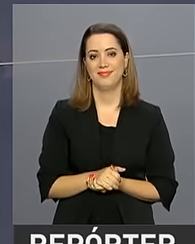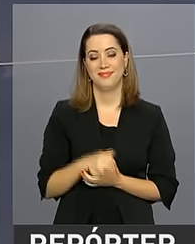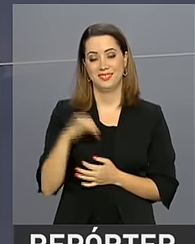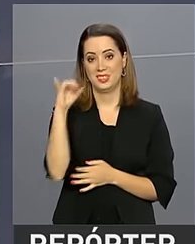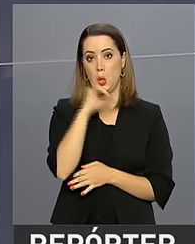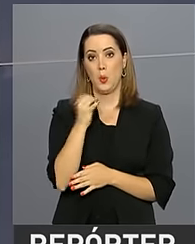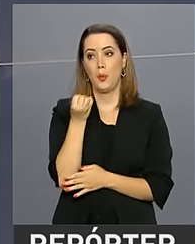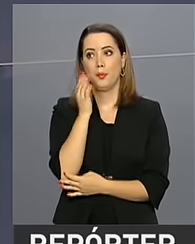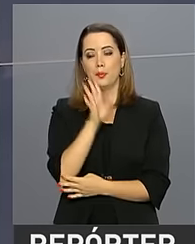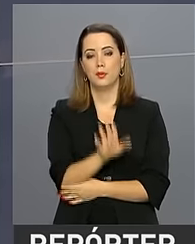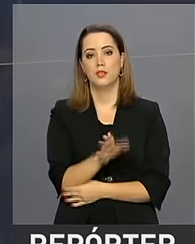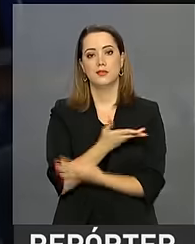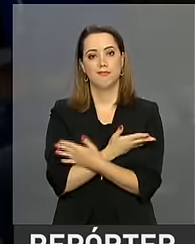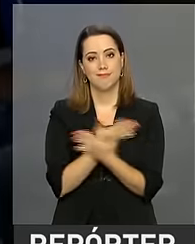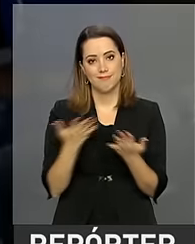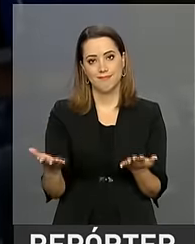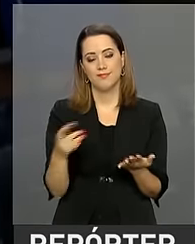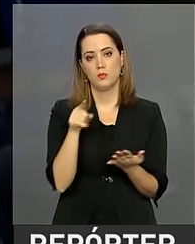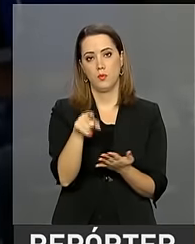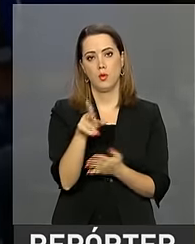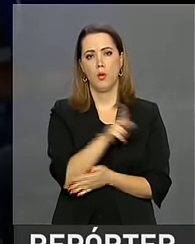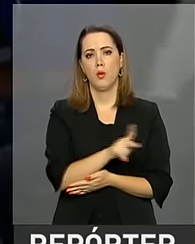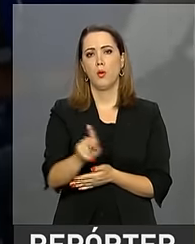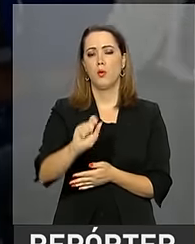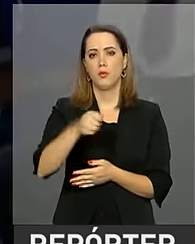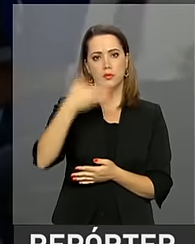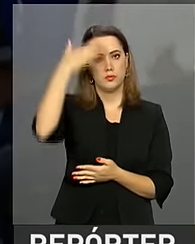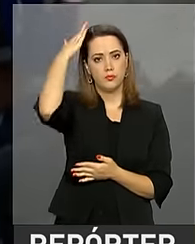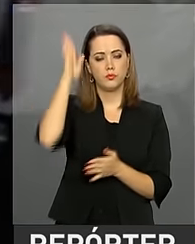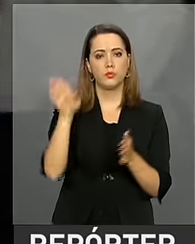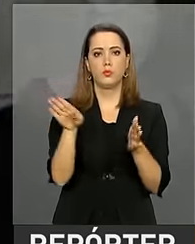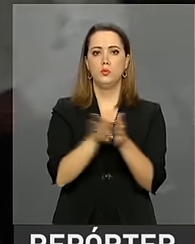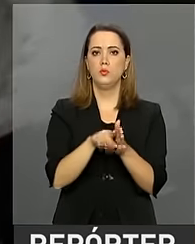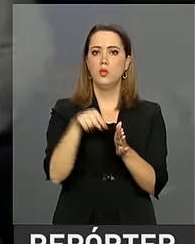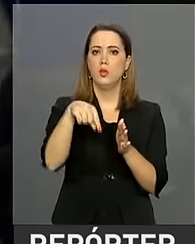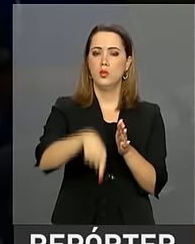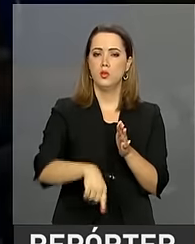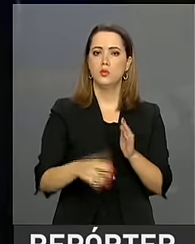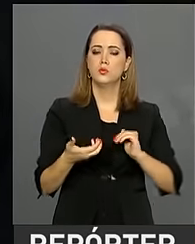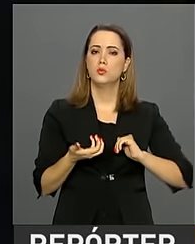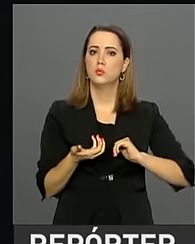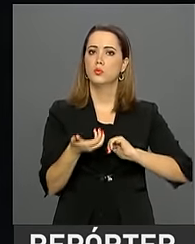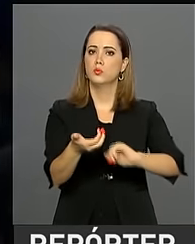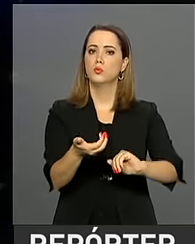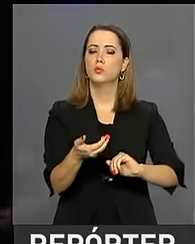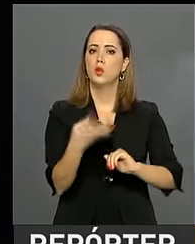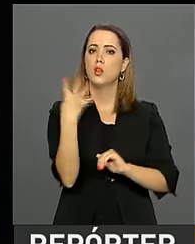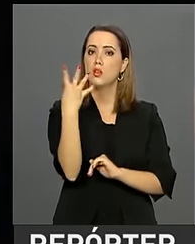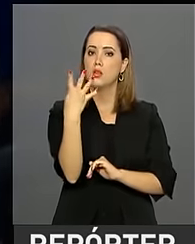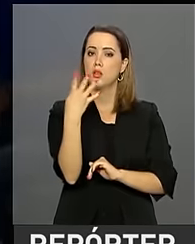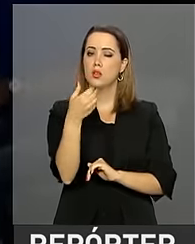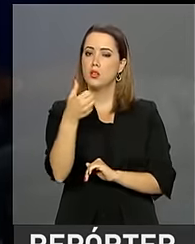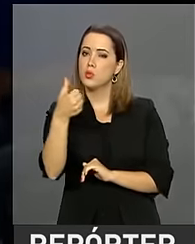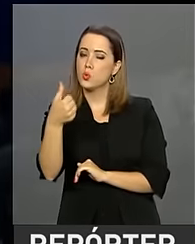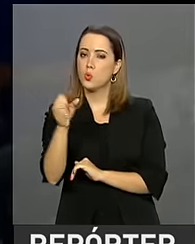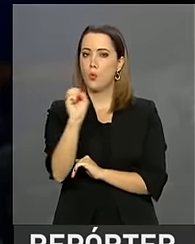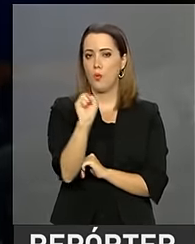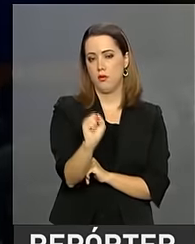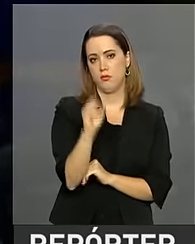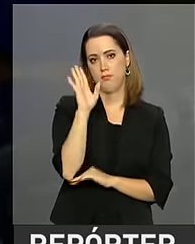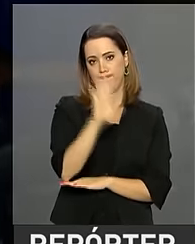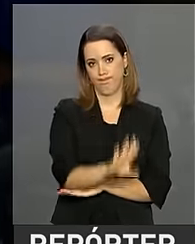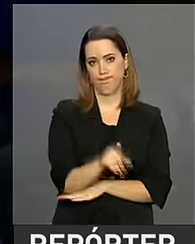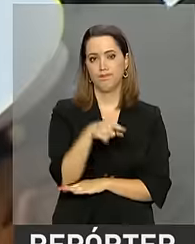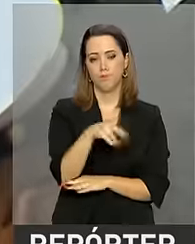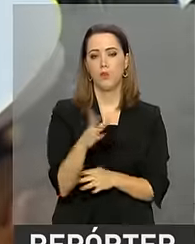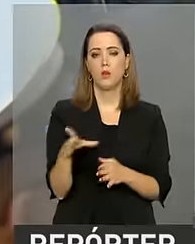Olá, Jaime. Boa tarde a todos. O presidente Michel Temer chegou aqui ao Congresso Nacional às 4h18 da tarde e foi